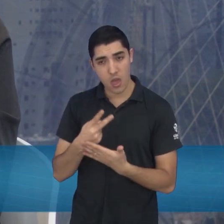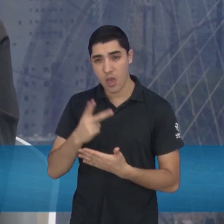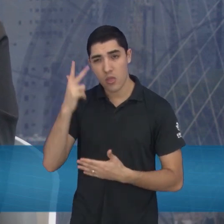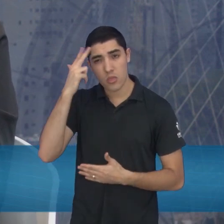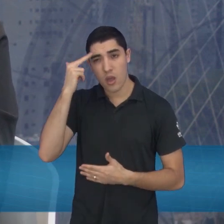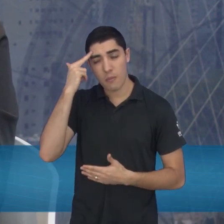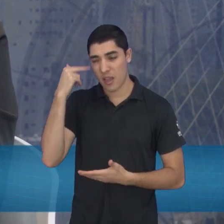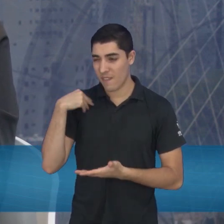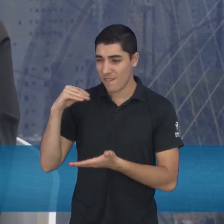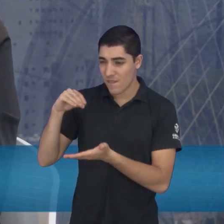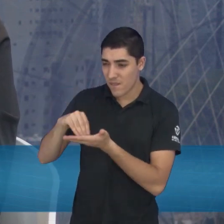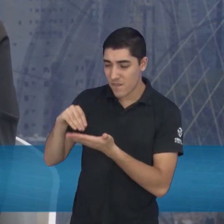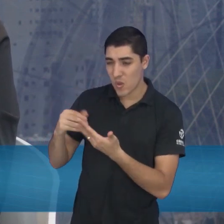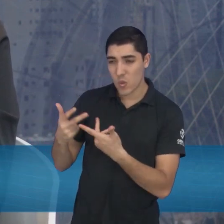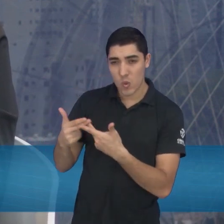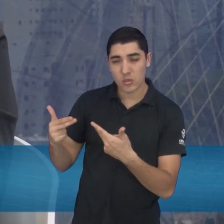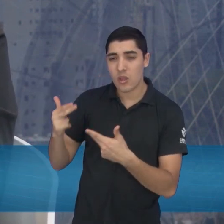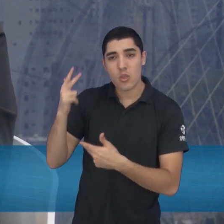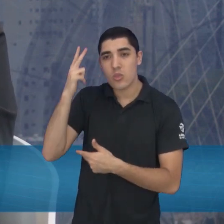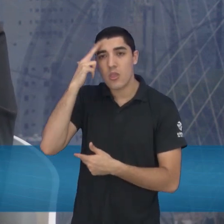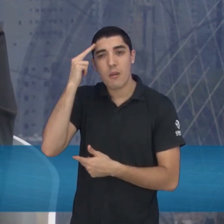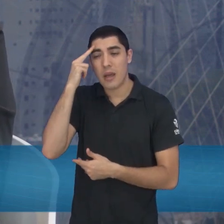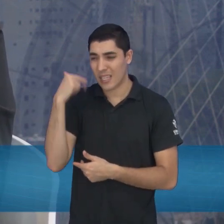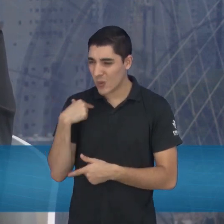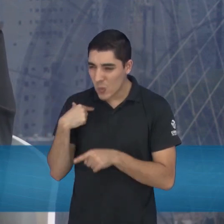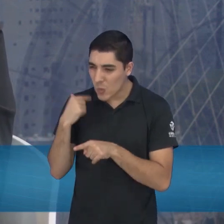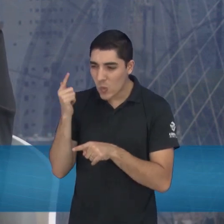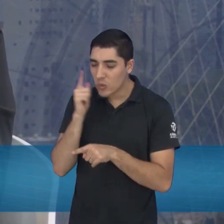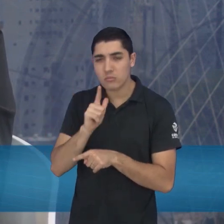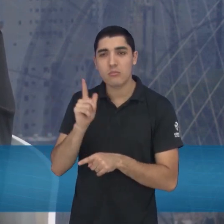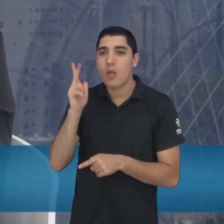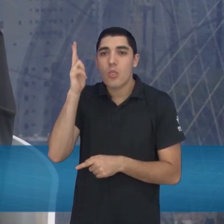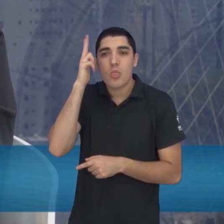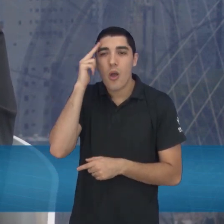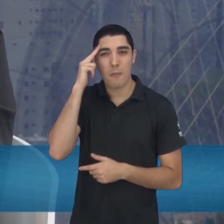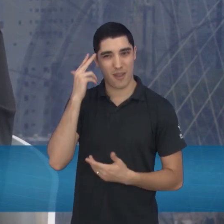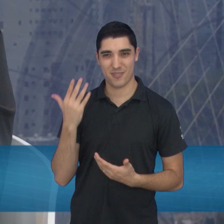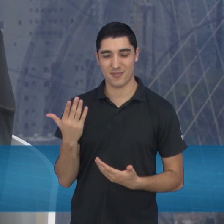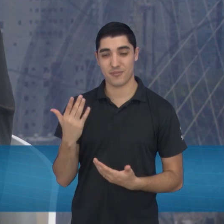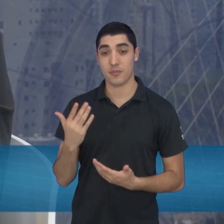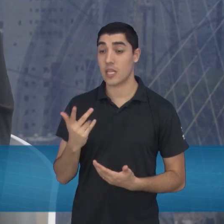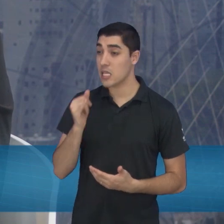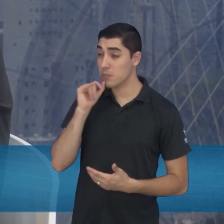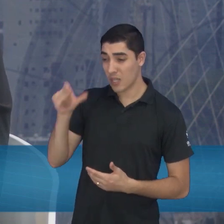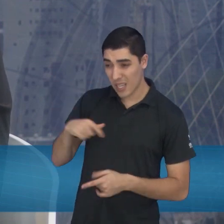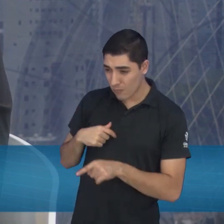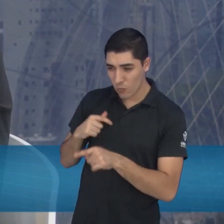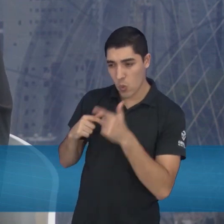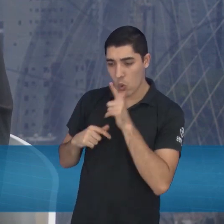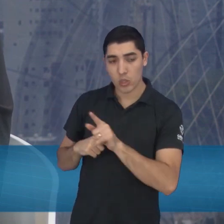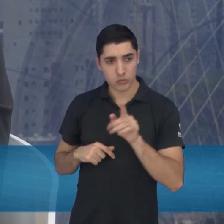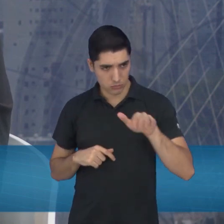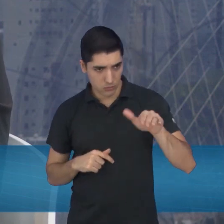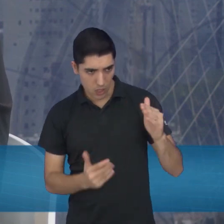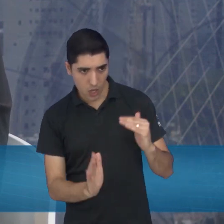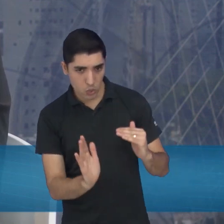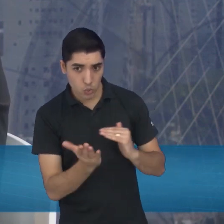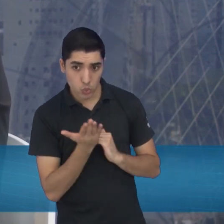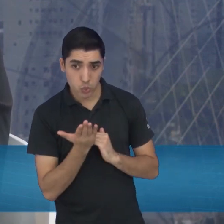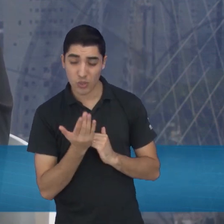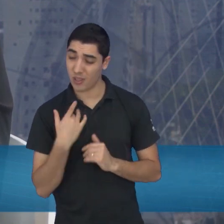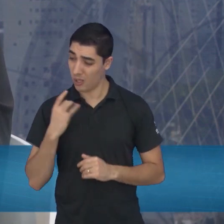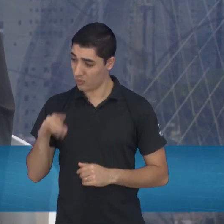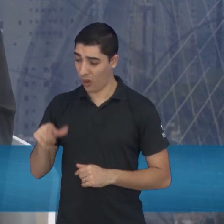em falta, não conseguir, a gente consegue isso que a Paula falou, por exemplo, né? Não dou conta, por favor, alguém me ajuda? Eu só consigo até